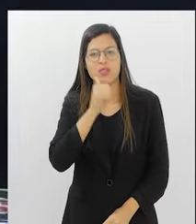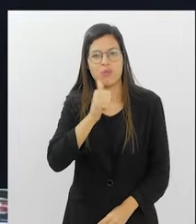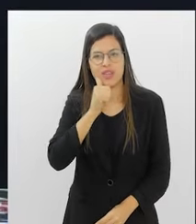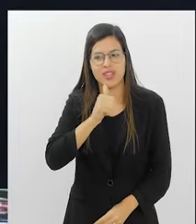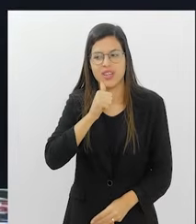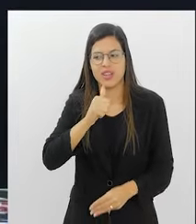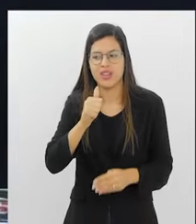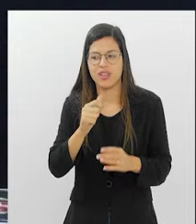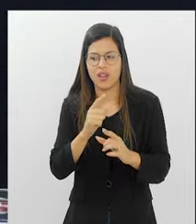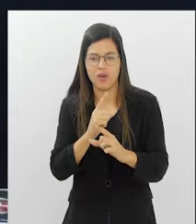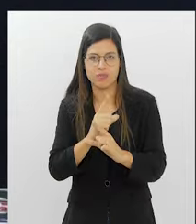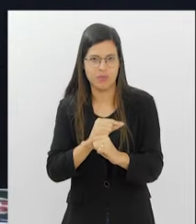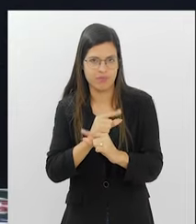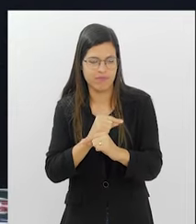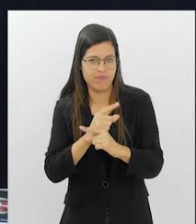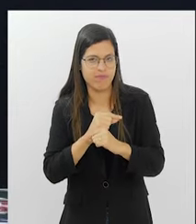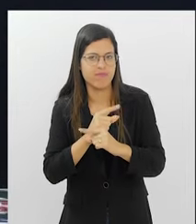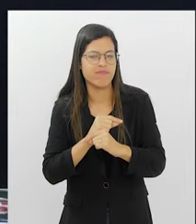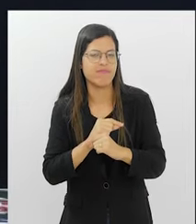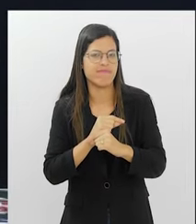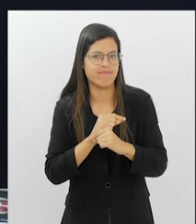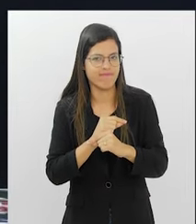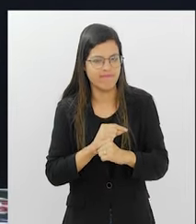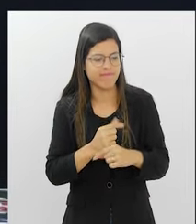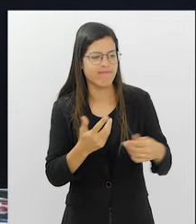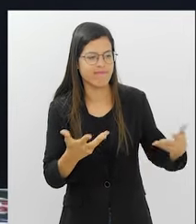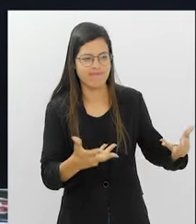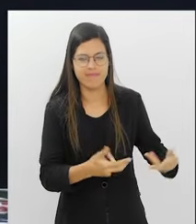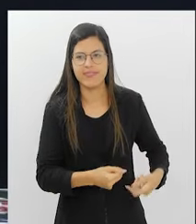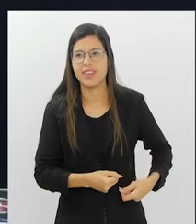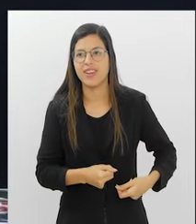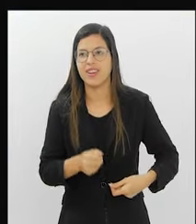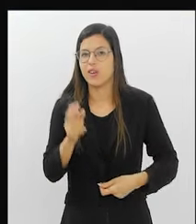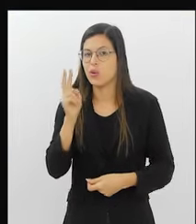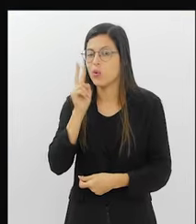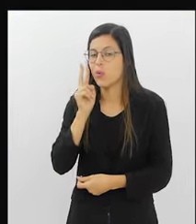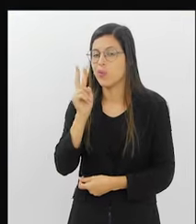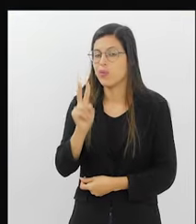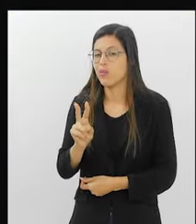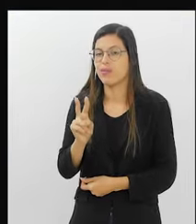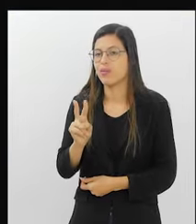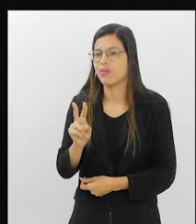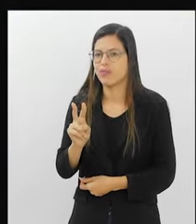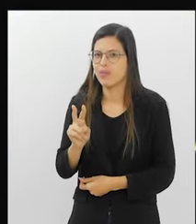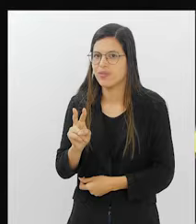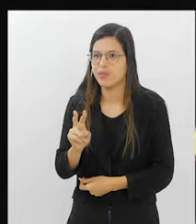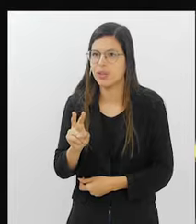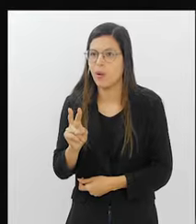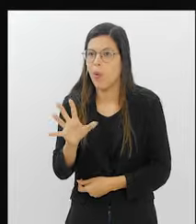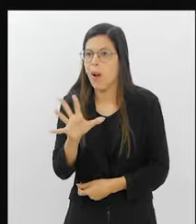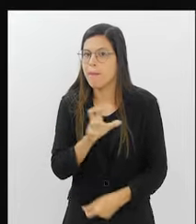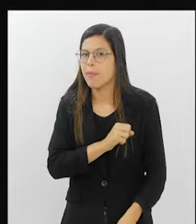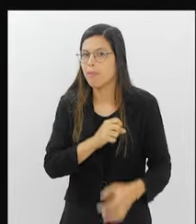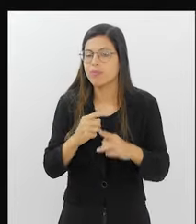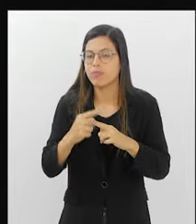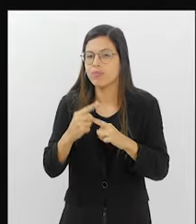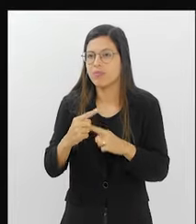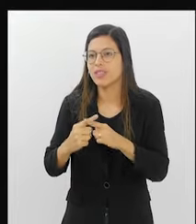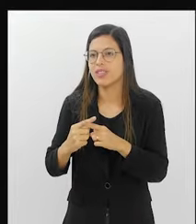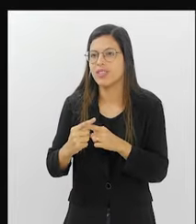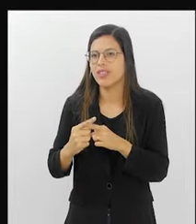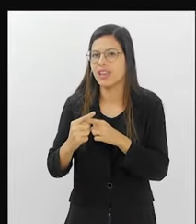meninas de sapatilha de ponta Eros beija-flores Aham ele foi maravilhoso e e a primeira coisa que eu vejo eu fiquei